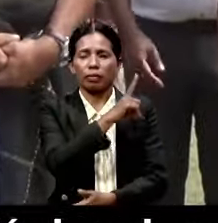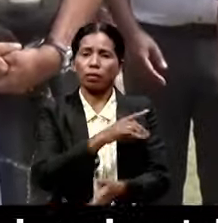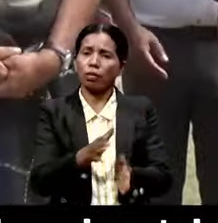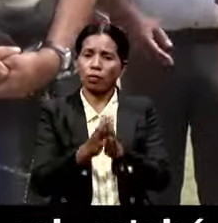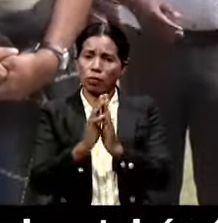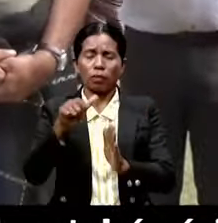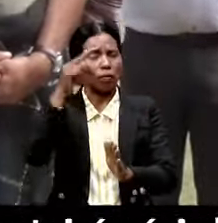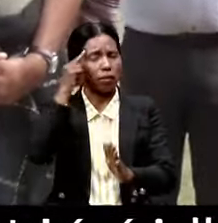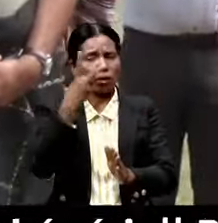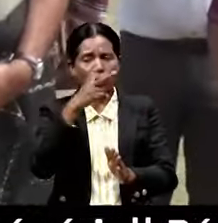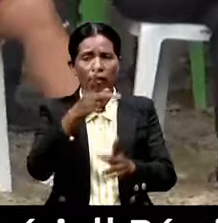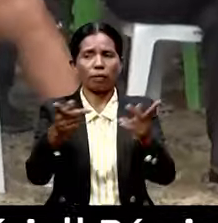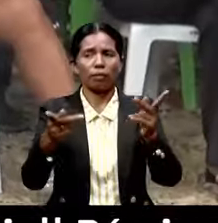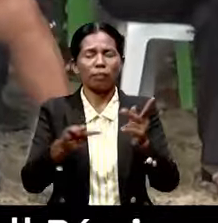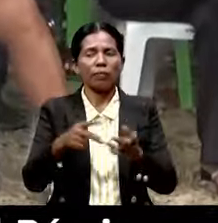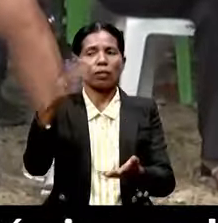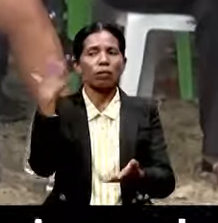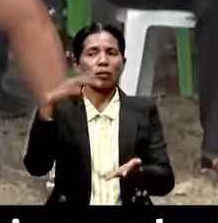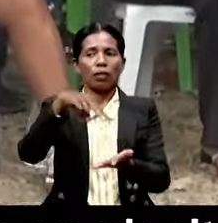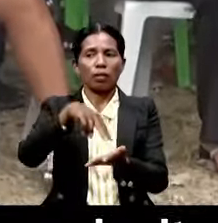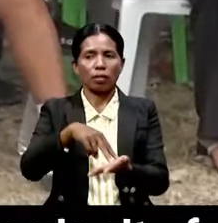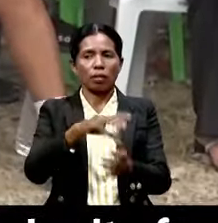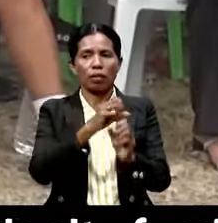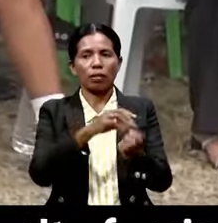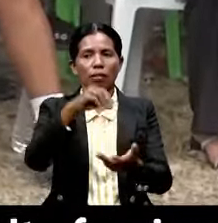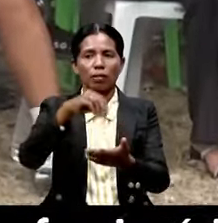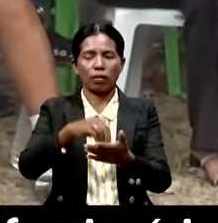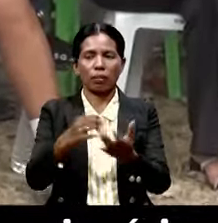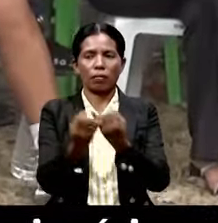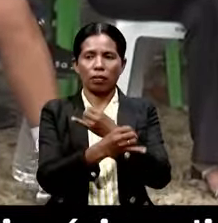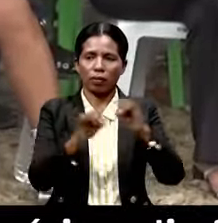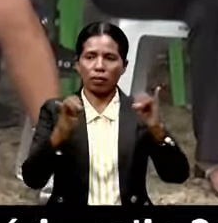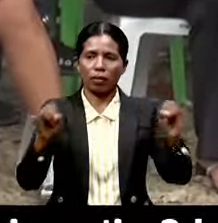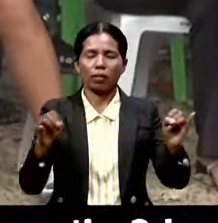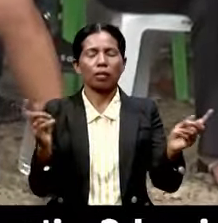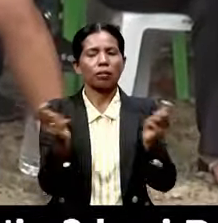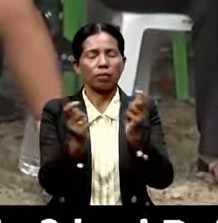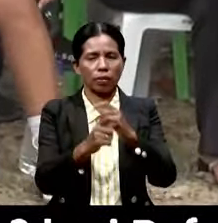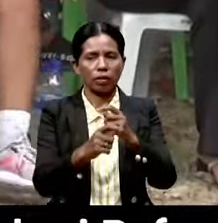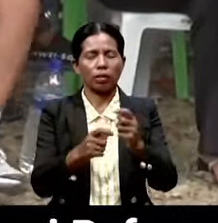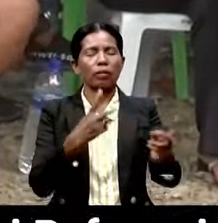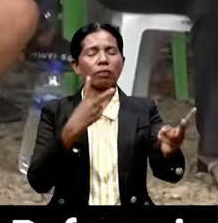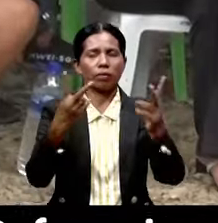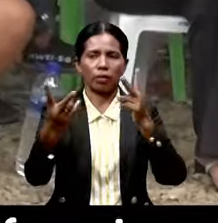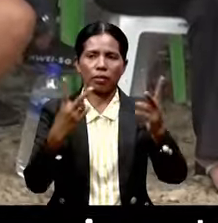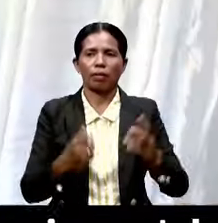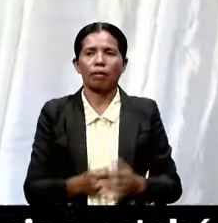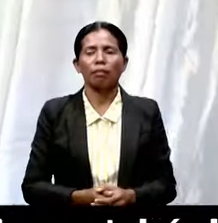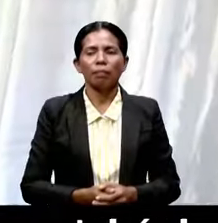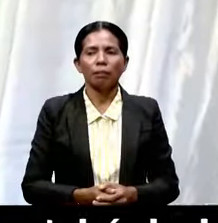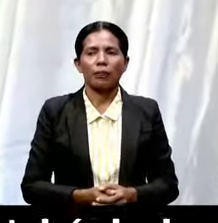fatin histórico sira, nebe, ulu que estabelece, a tu bele concentra luta ba ukun rasikan, ho di sai fatin turismo. Parlamentar, porque a urona dia nia